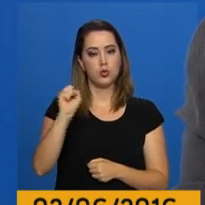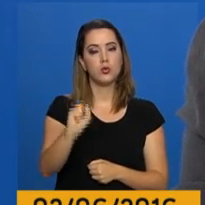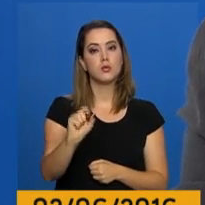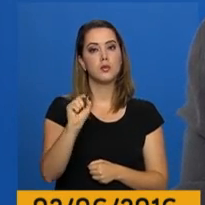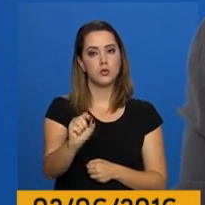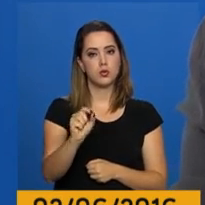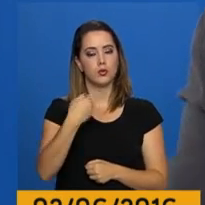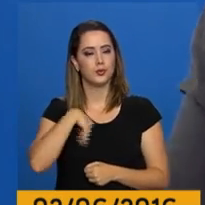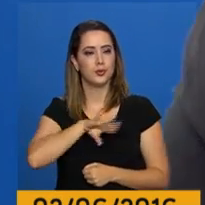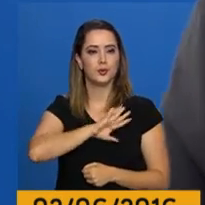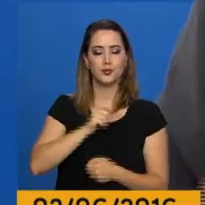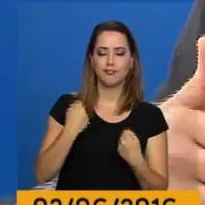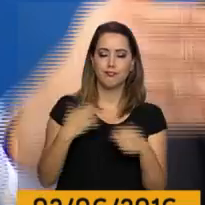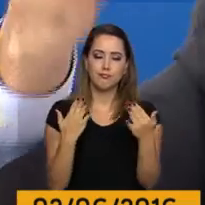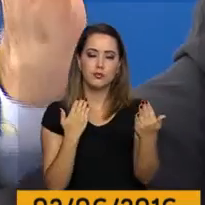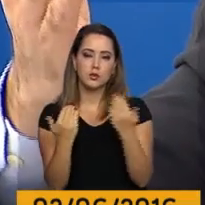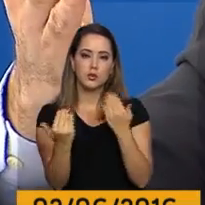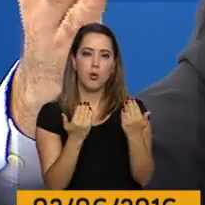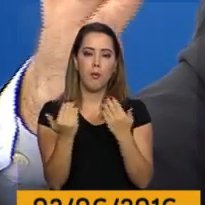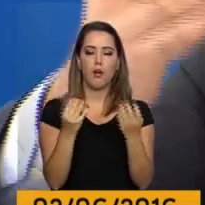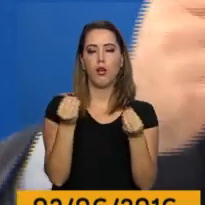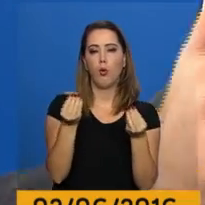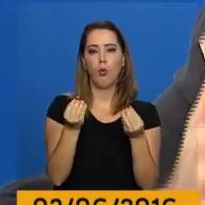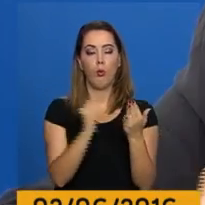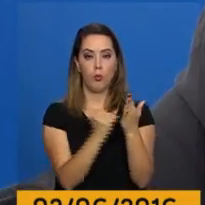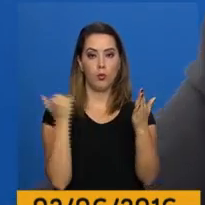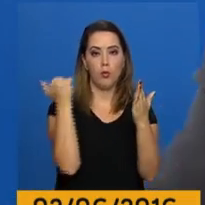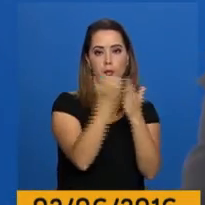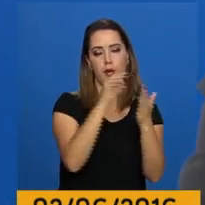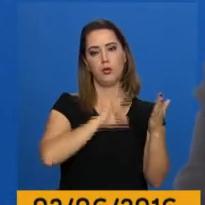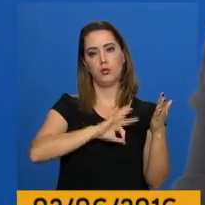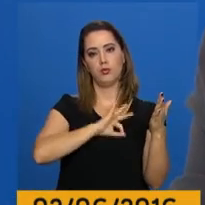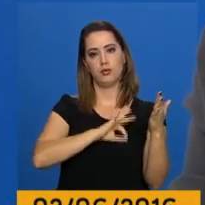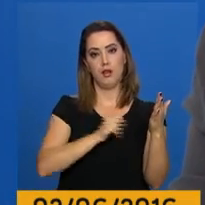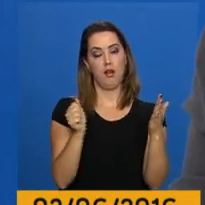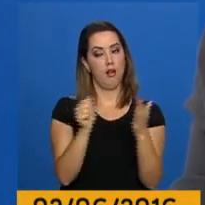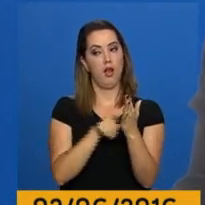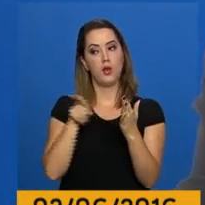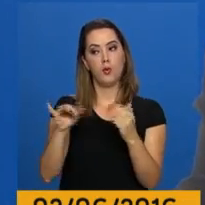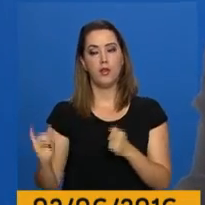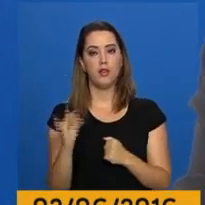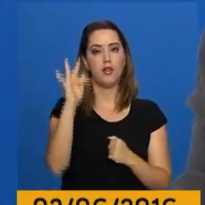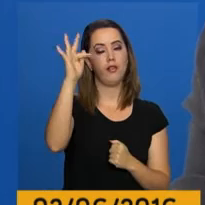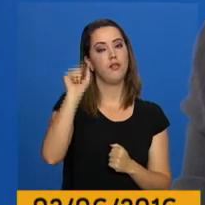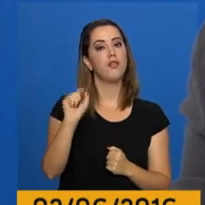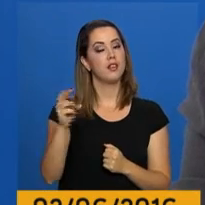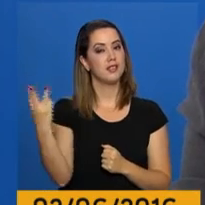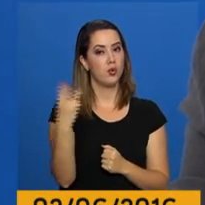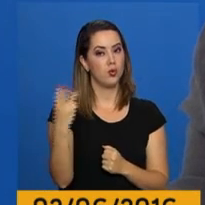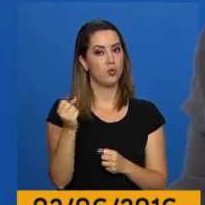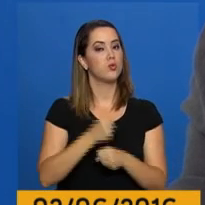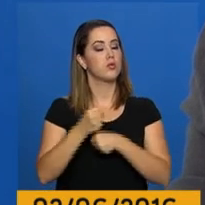esse efeito acumulado, com o que será a inflação acumulada dos três anos. Então, evidentemente que as nossas projeções apontam claramente